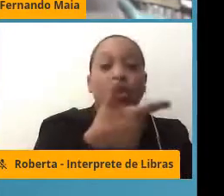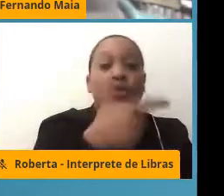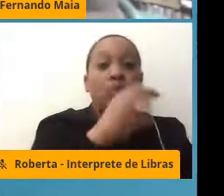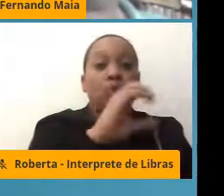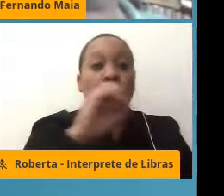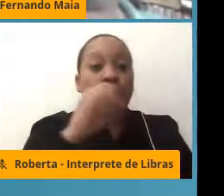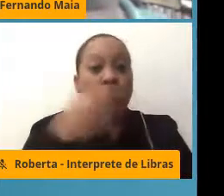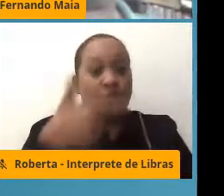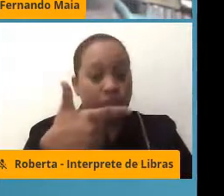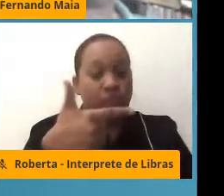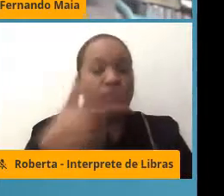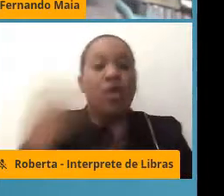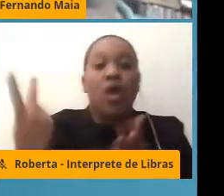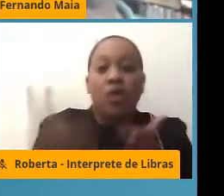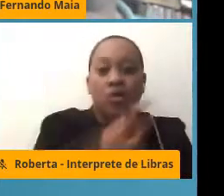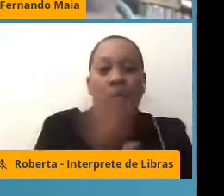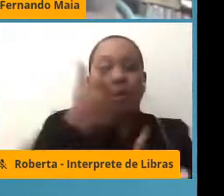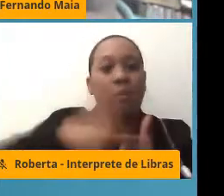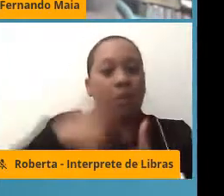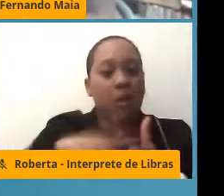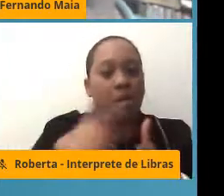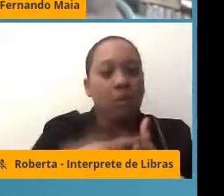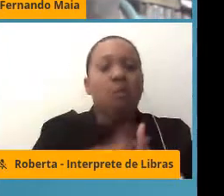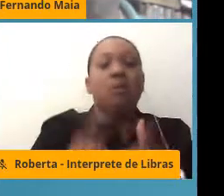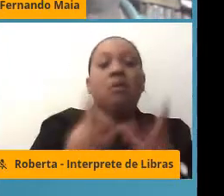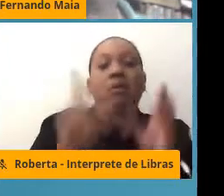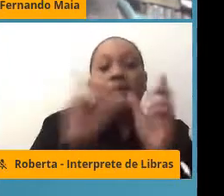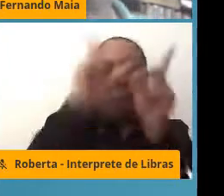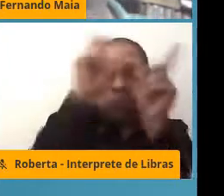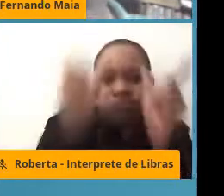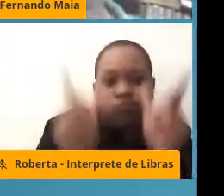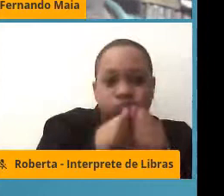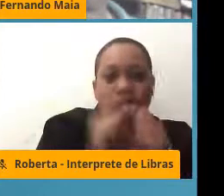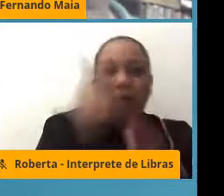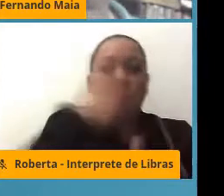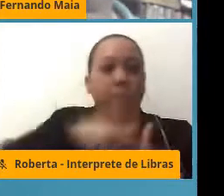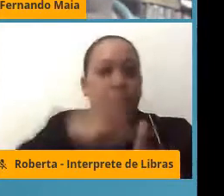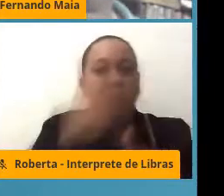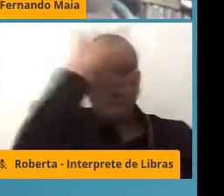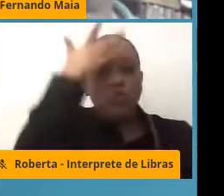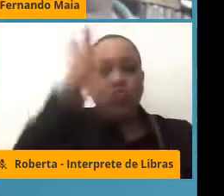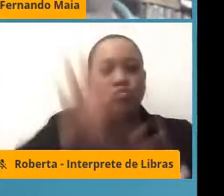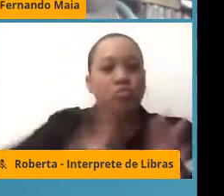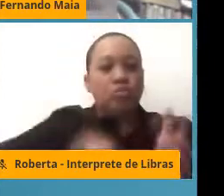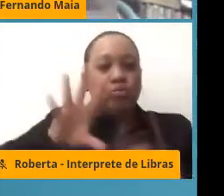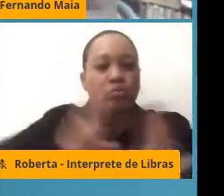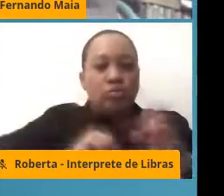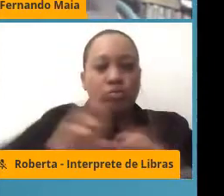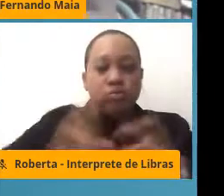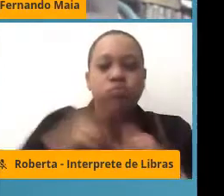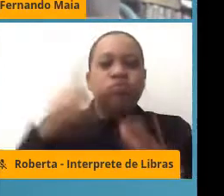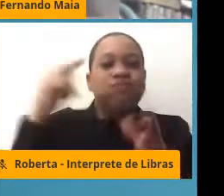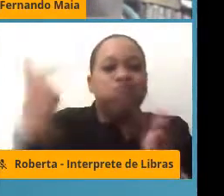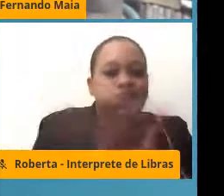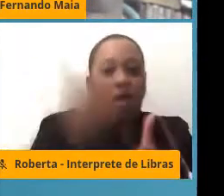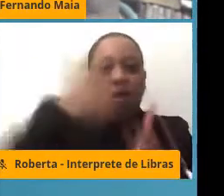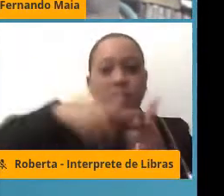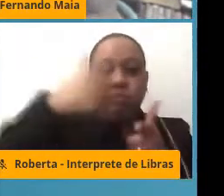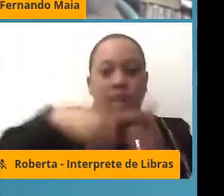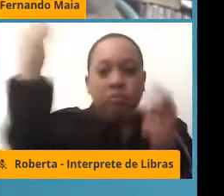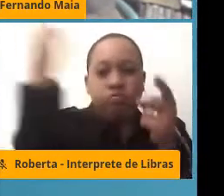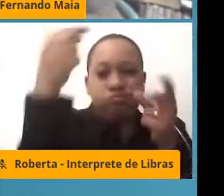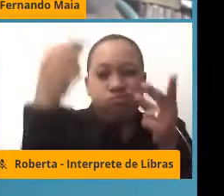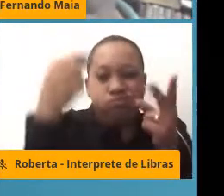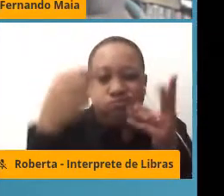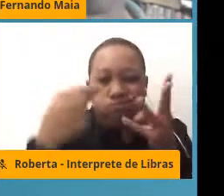pneumonia que era na época a pneumonia asiática, que surgiu também lá na China, e que chegou a provocar alguns casos fora da